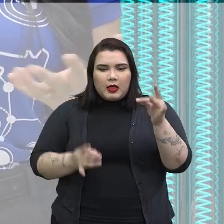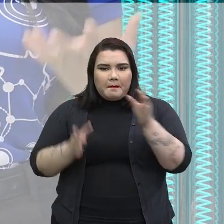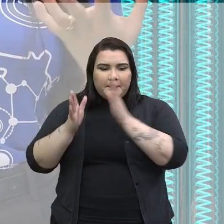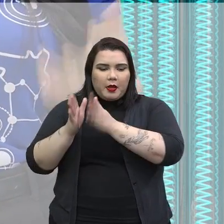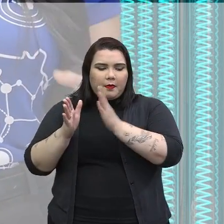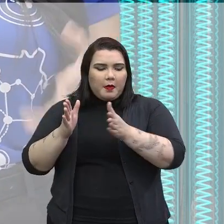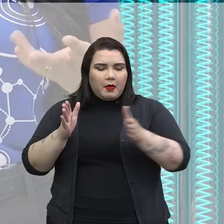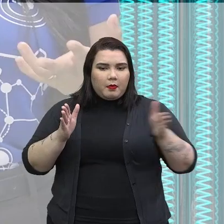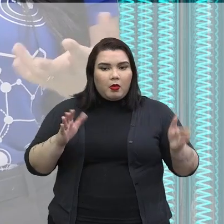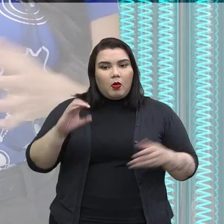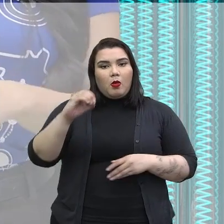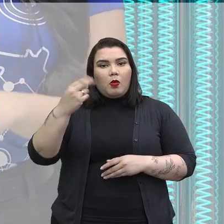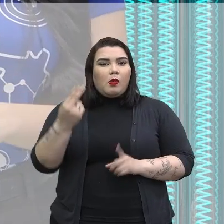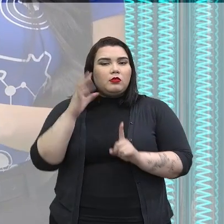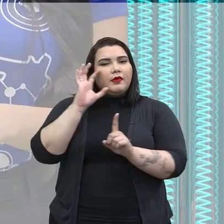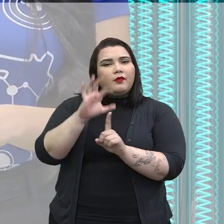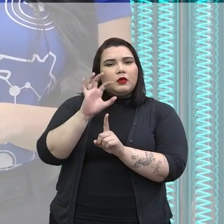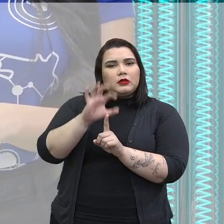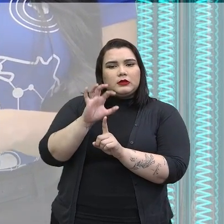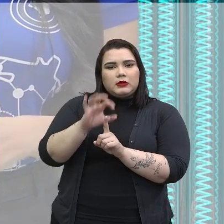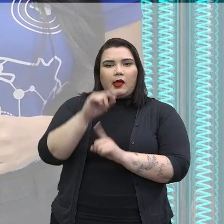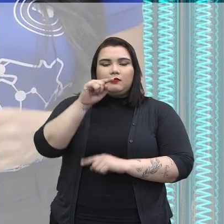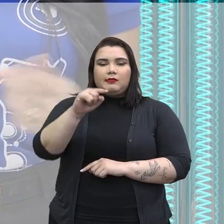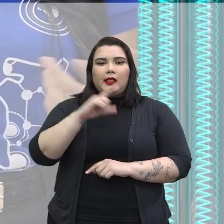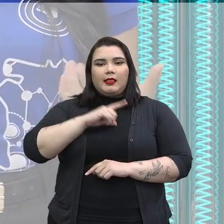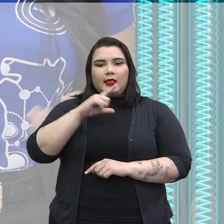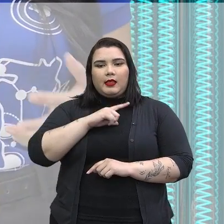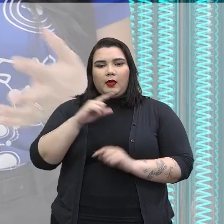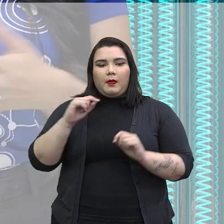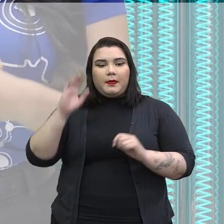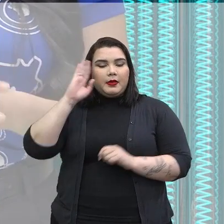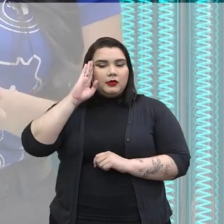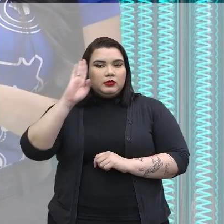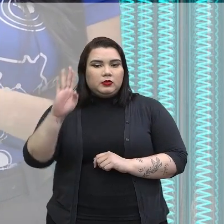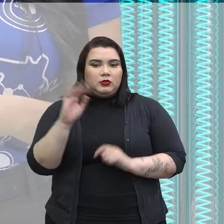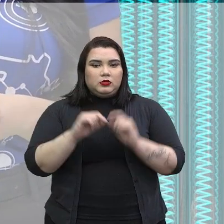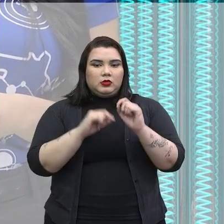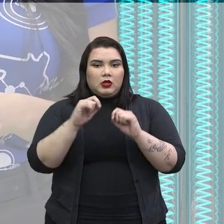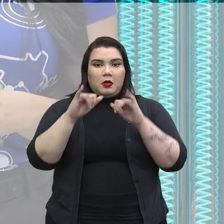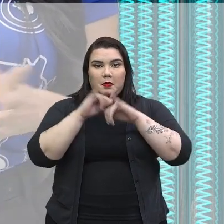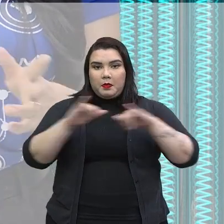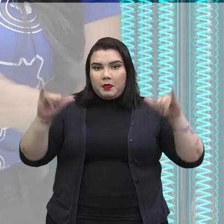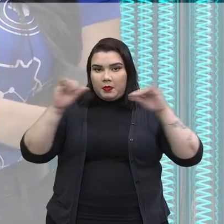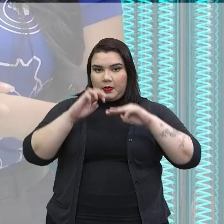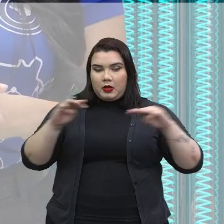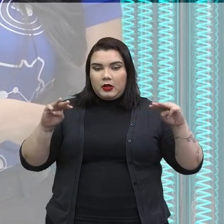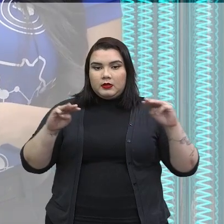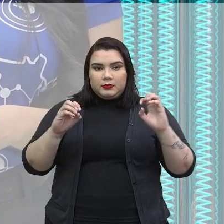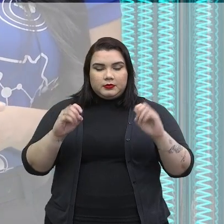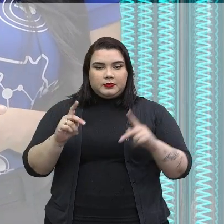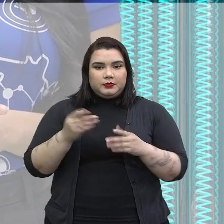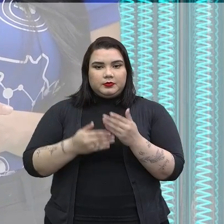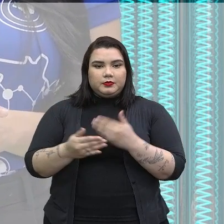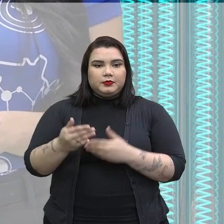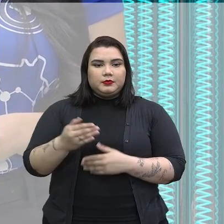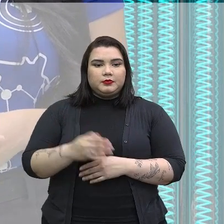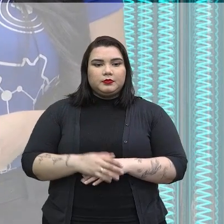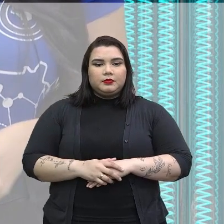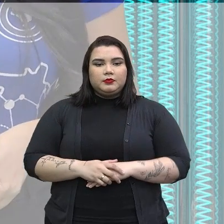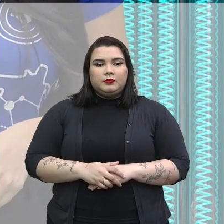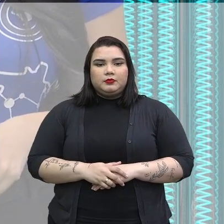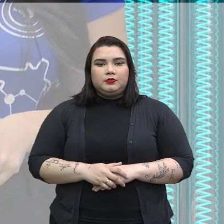até persuadir o interlocutor na parte aí, principalmente quando se trata de propaganda, ok? vamos adiante falando